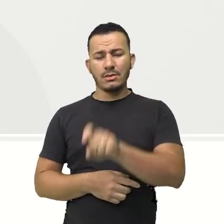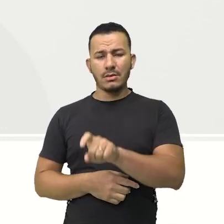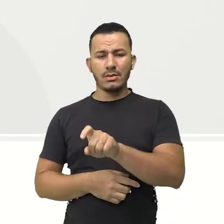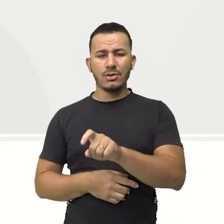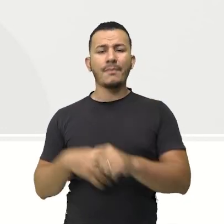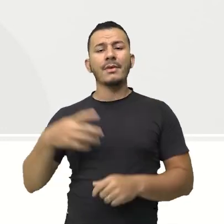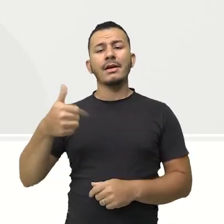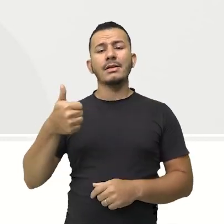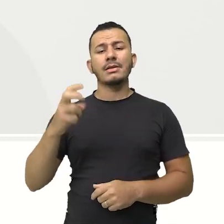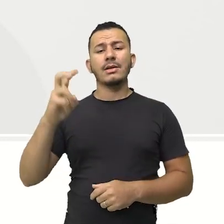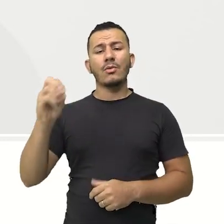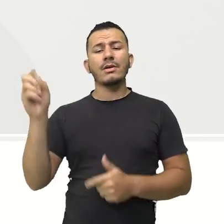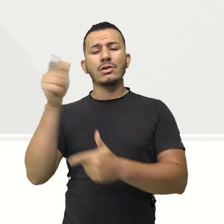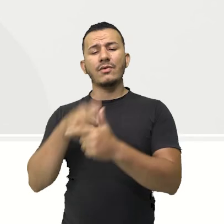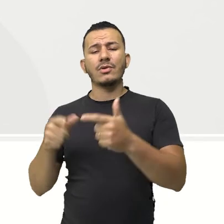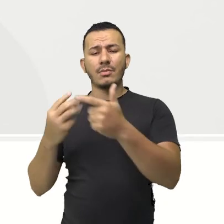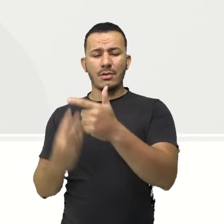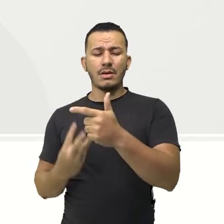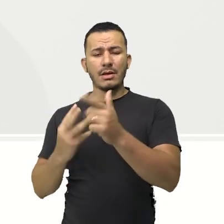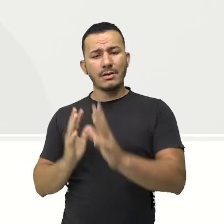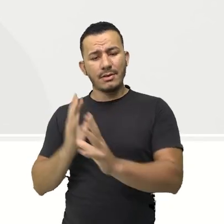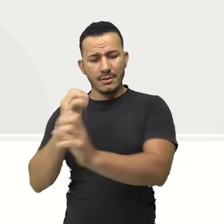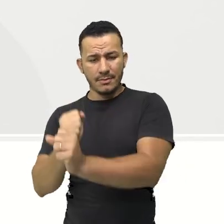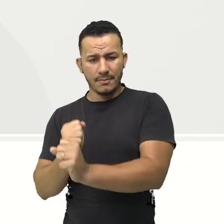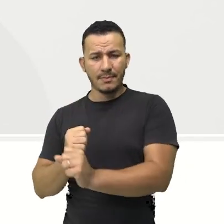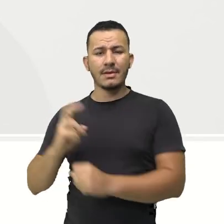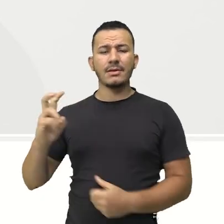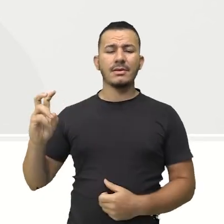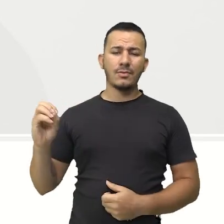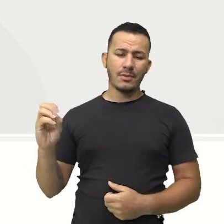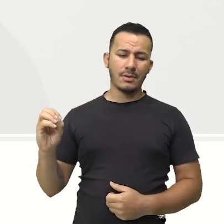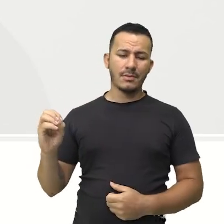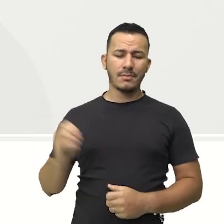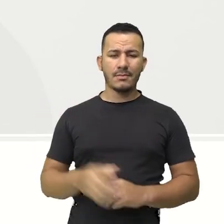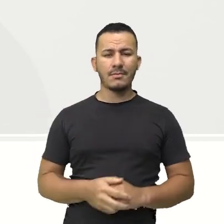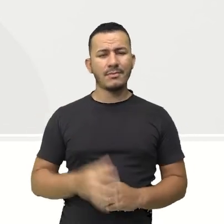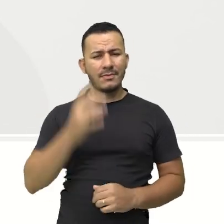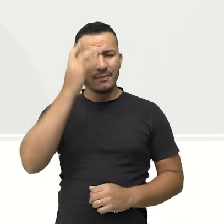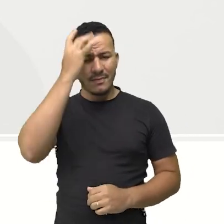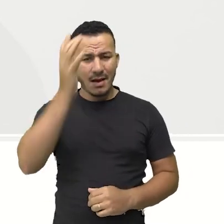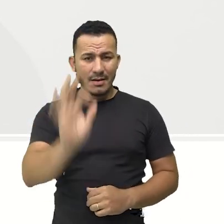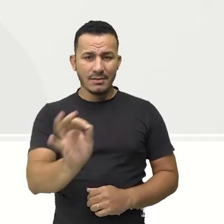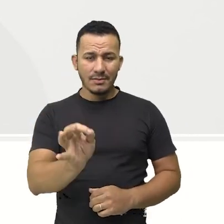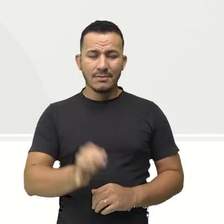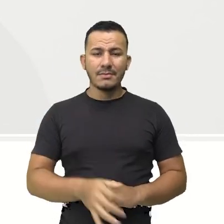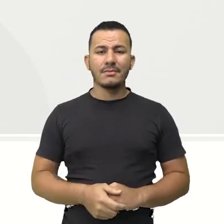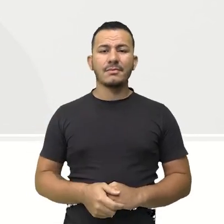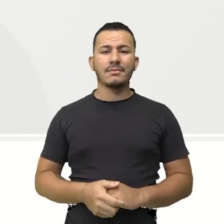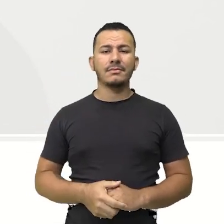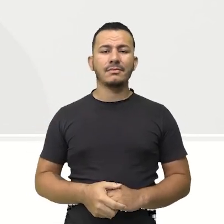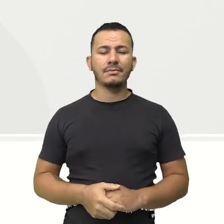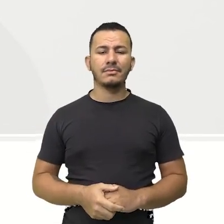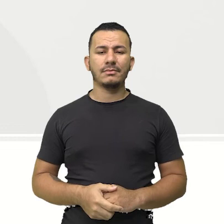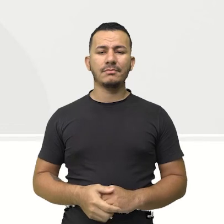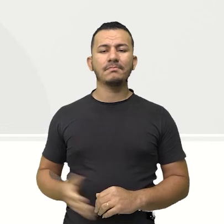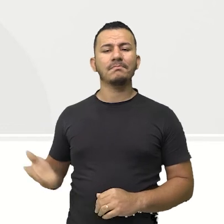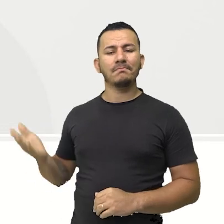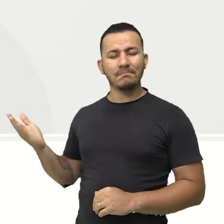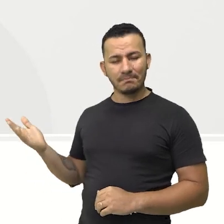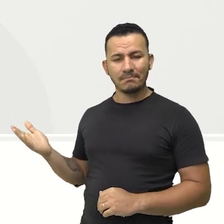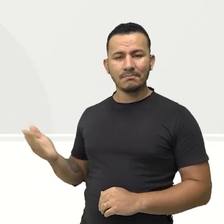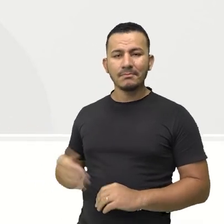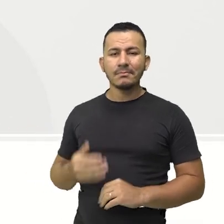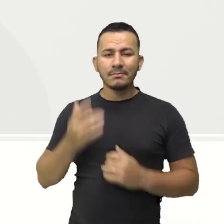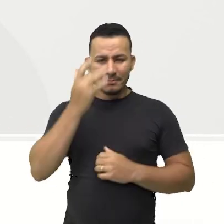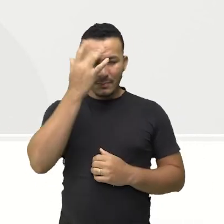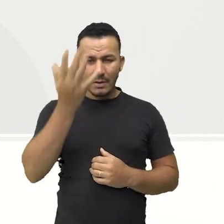E 150 dividido por 3, a resposta é 50. Bem tranquilo, bem tranquilão essa